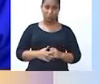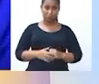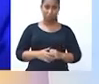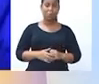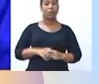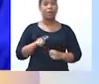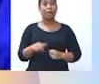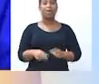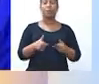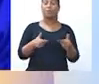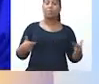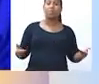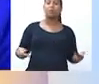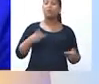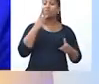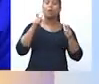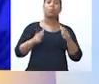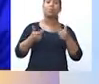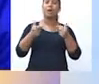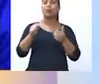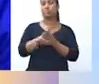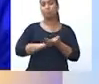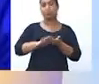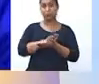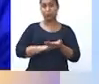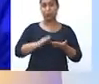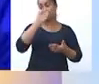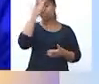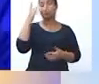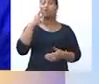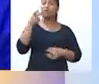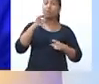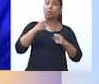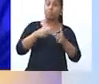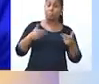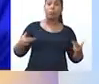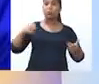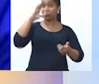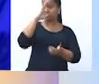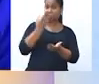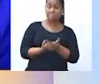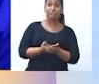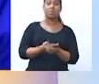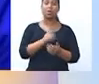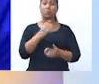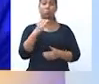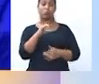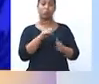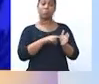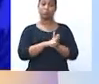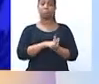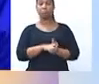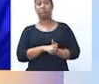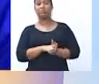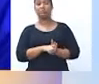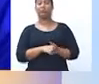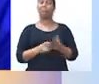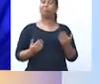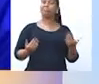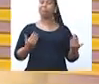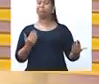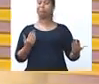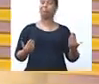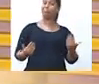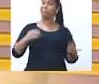É a área que a gente chama de terra de ninguém. Então, assim, quando um médico fala uma coisa, você acredita. Quando um cientista social fala, as pessoas ficam meio assim,